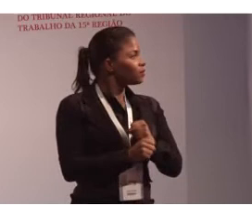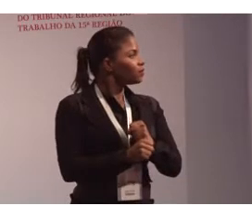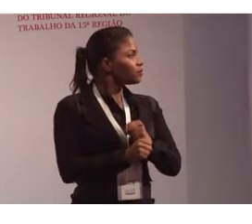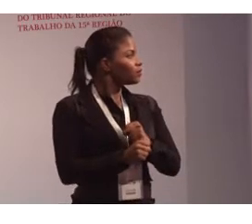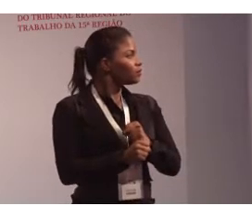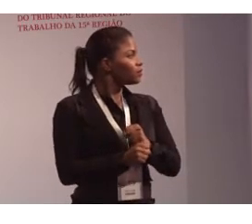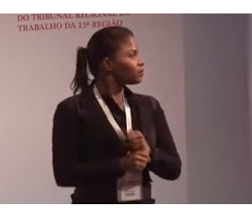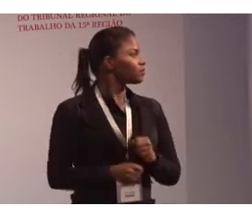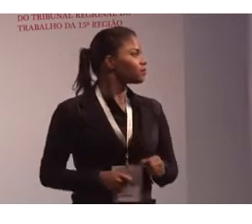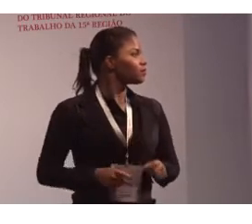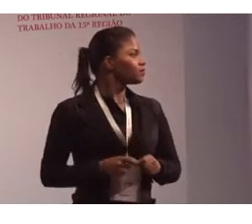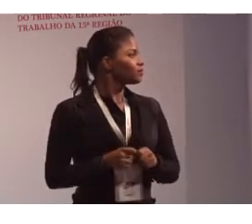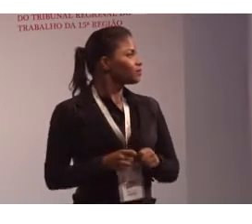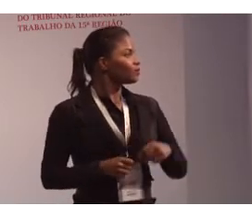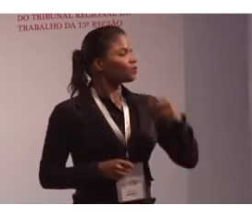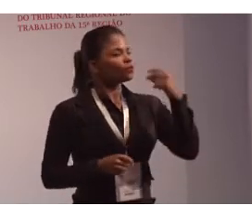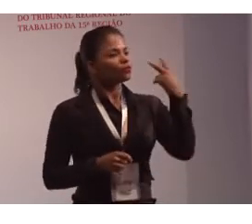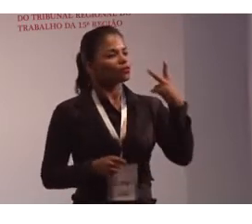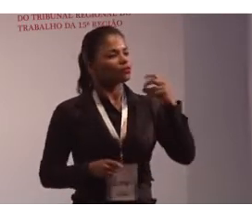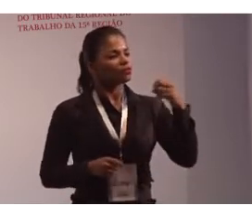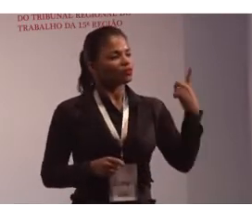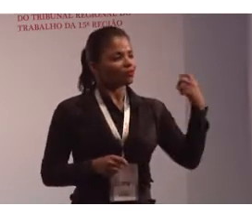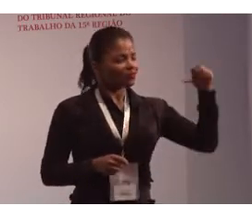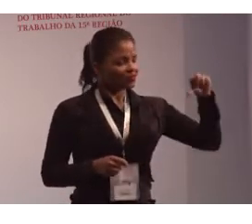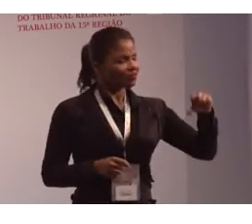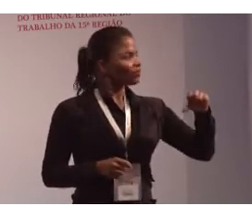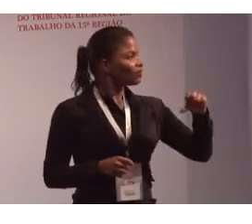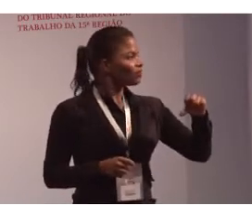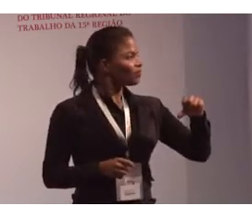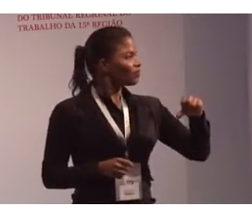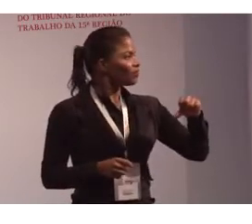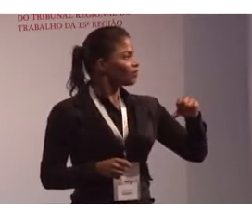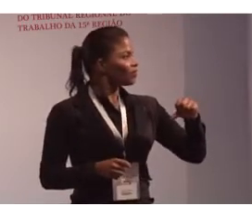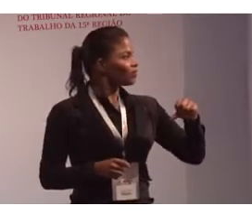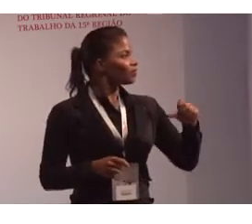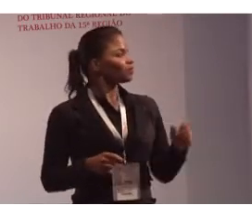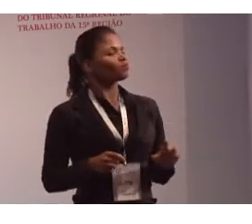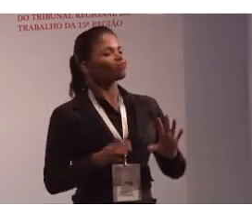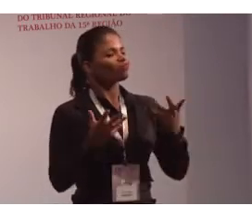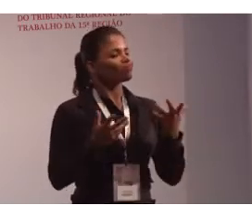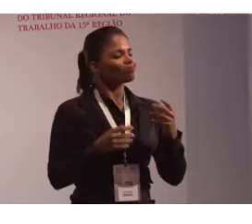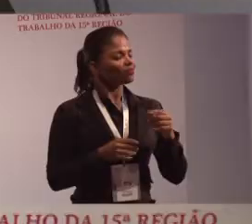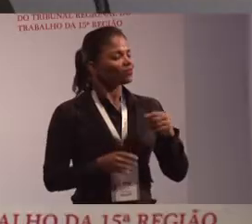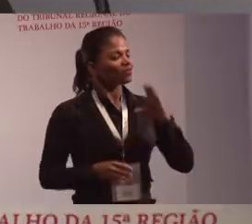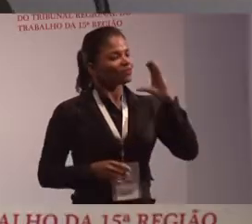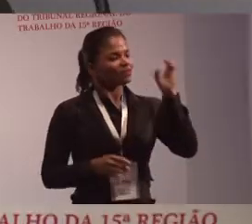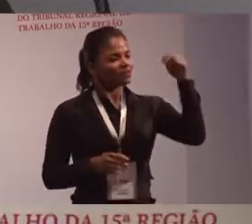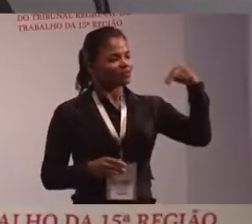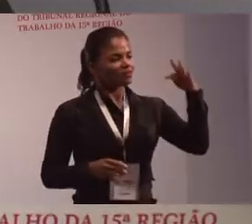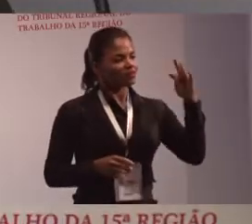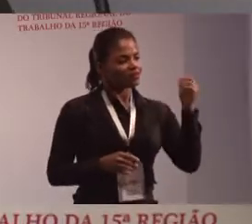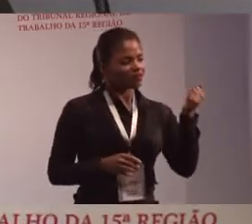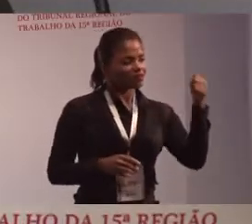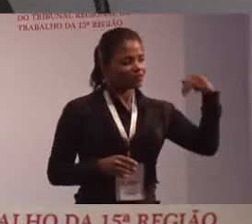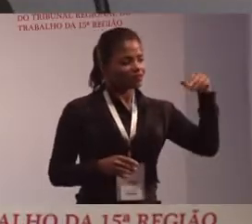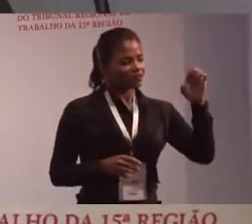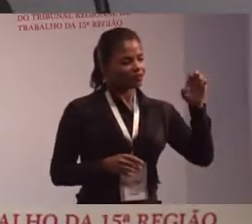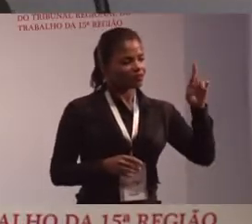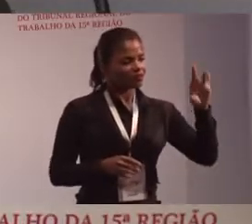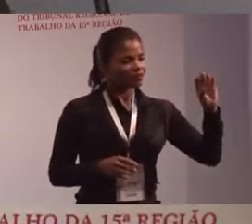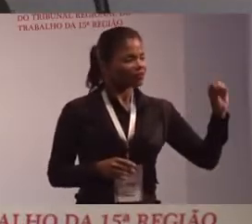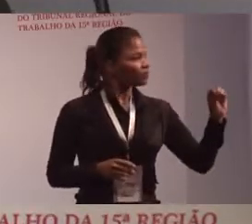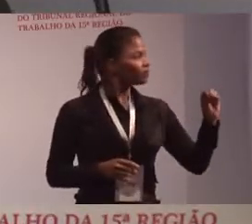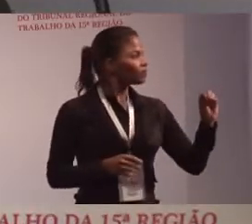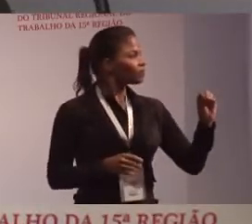a plateia sabe, 2019, nós celebramos, então, o centenário da OIT. A OIT